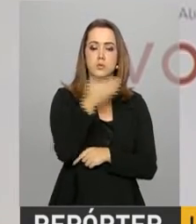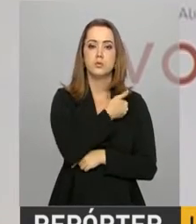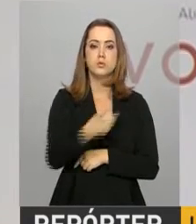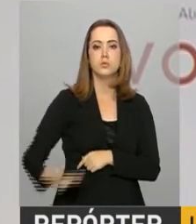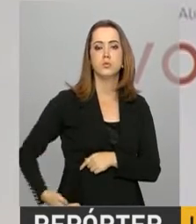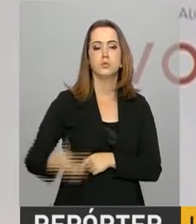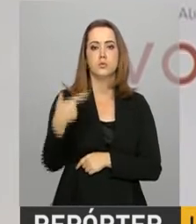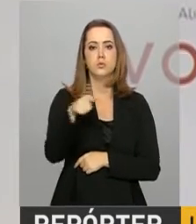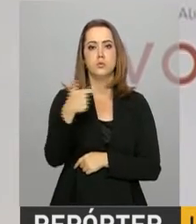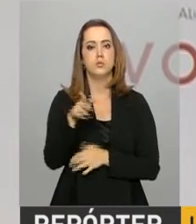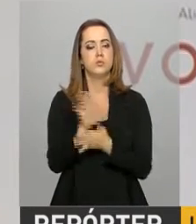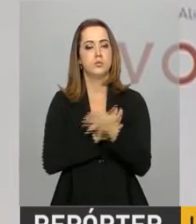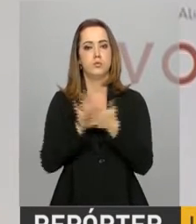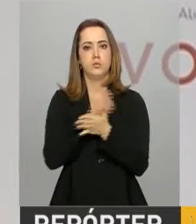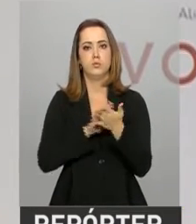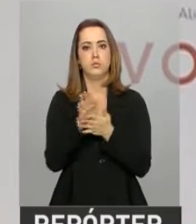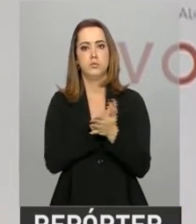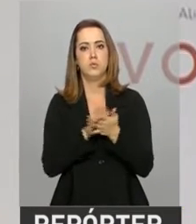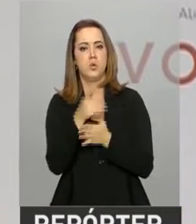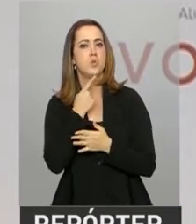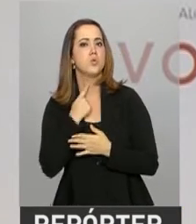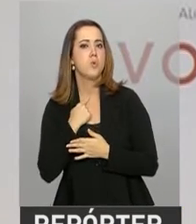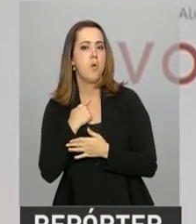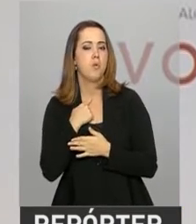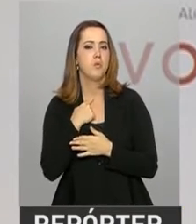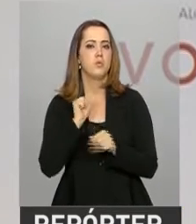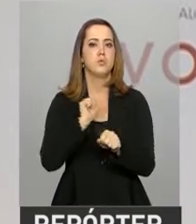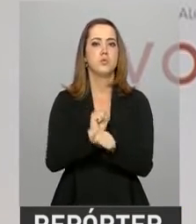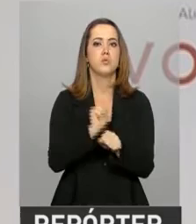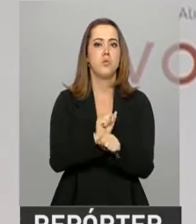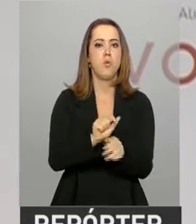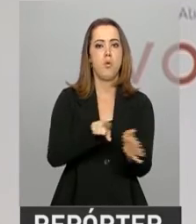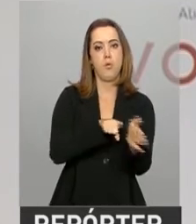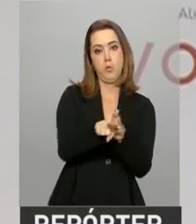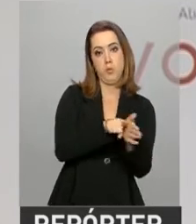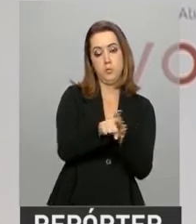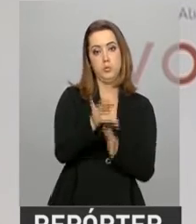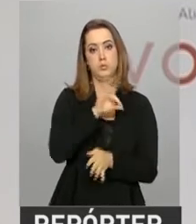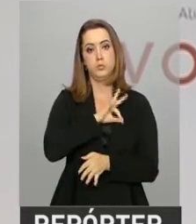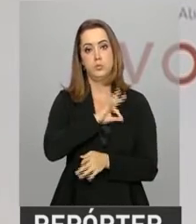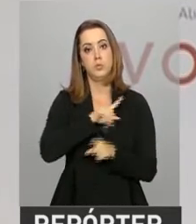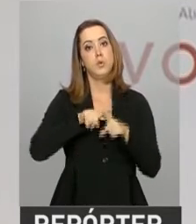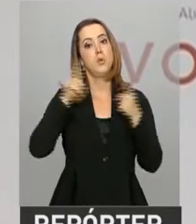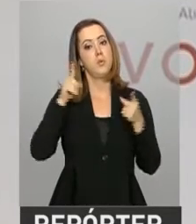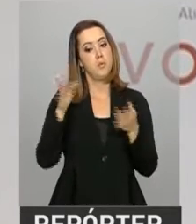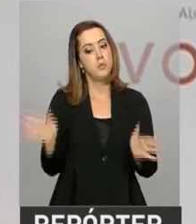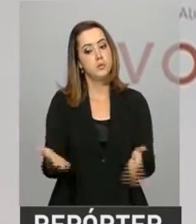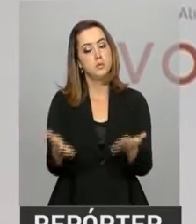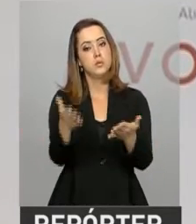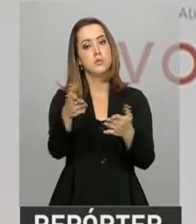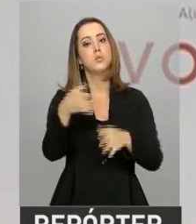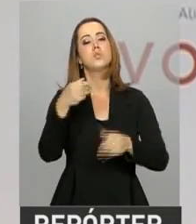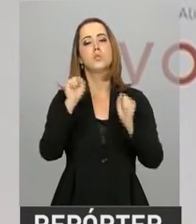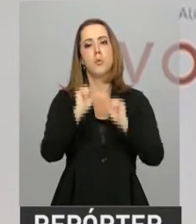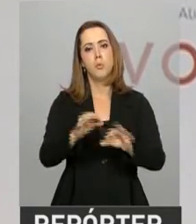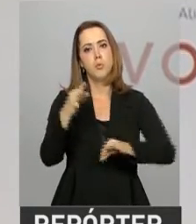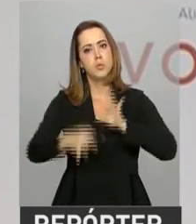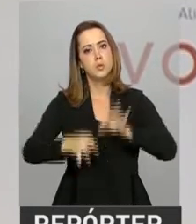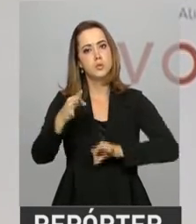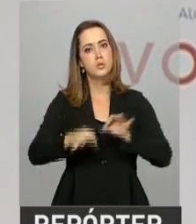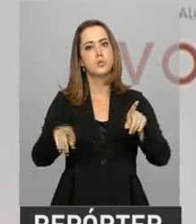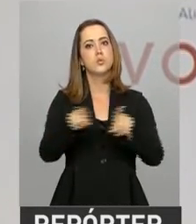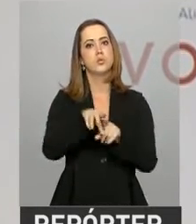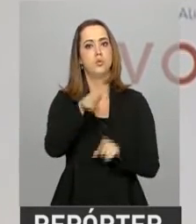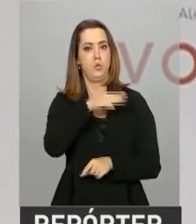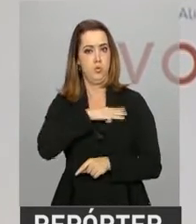tem qualquer interesse em paralisar a Lava Jato e sim incentivar os trabalhos do Poder Judiciário, do Ministério Público Federal e